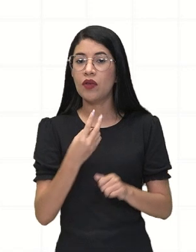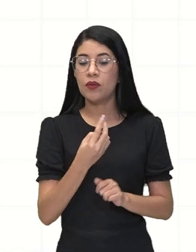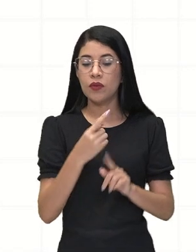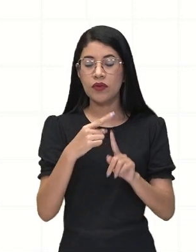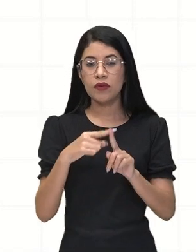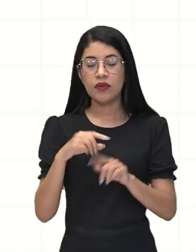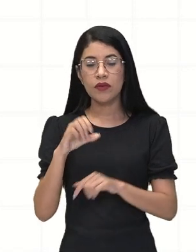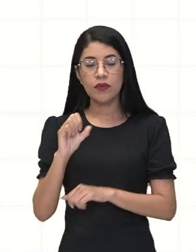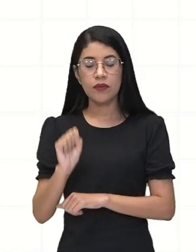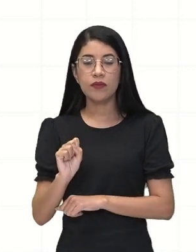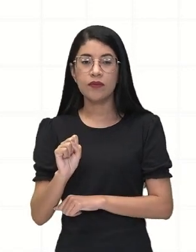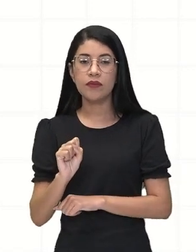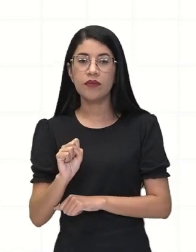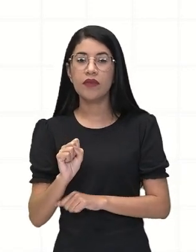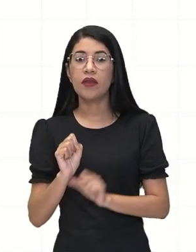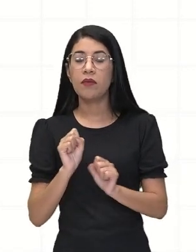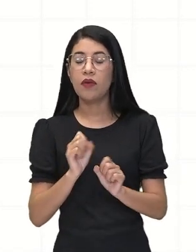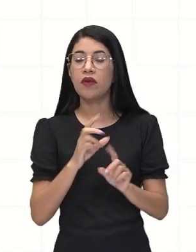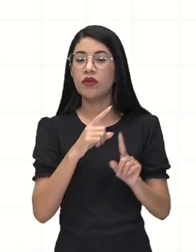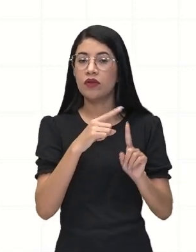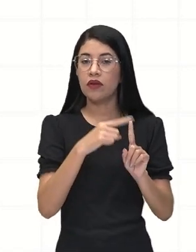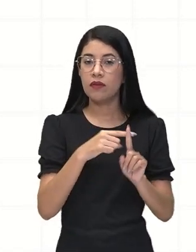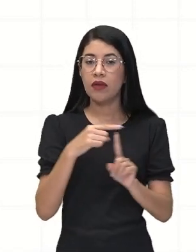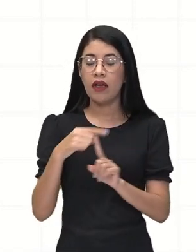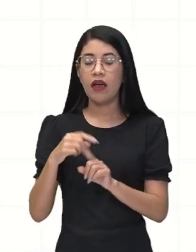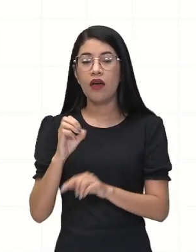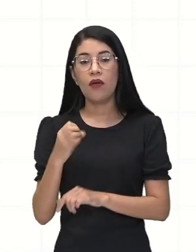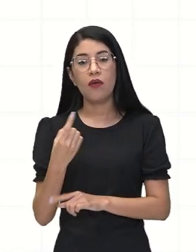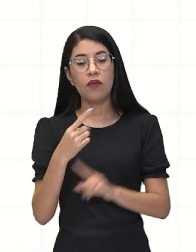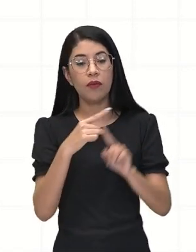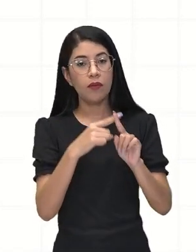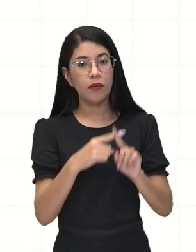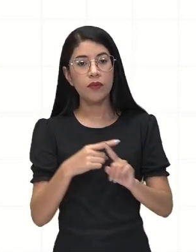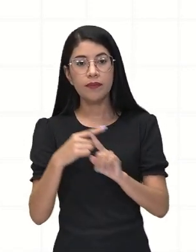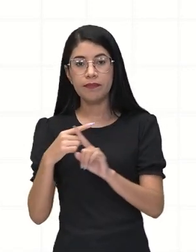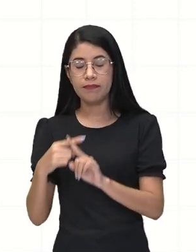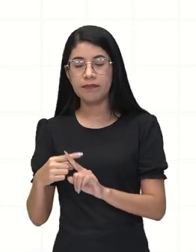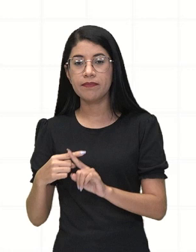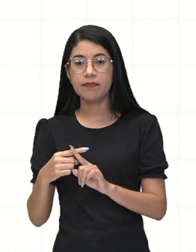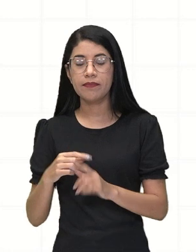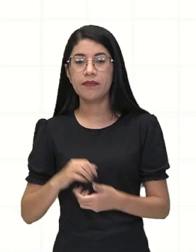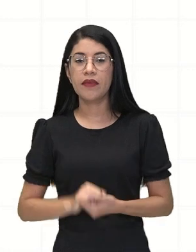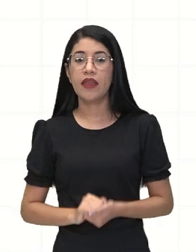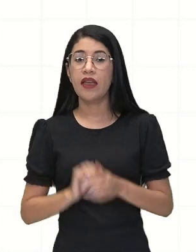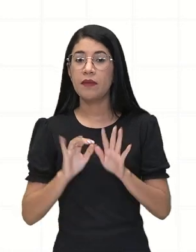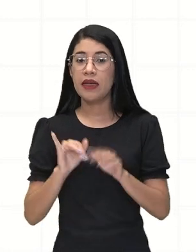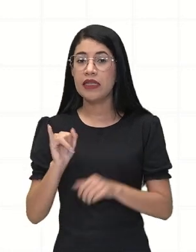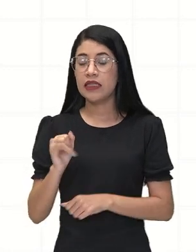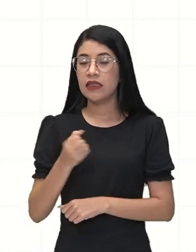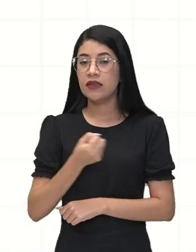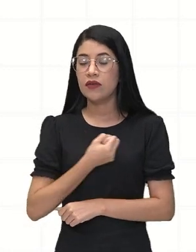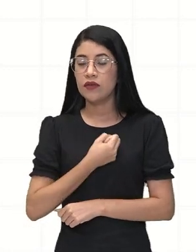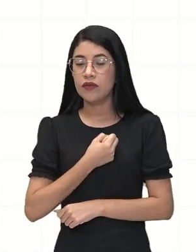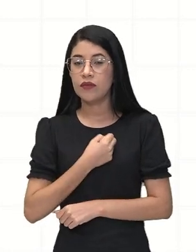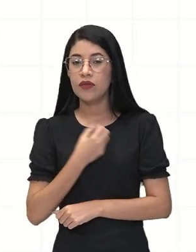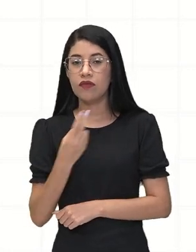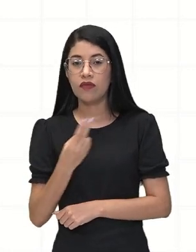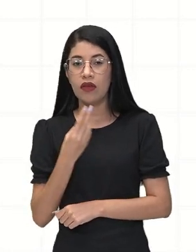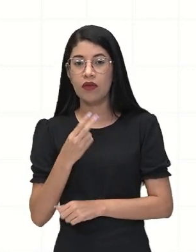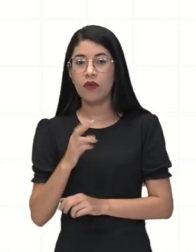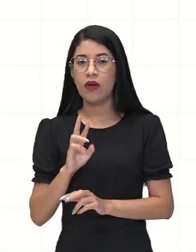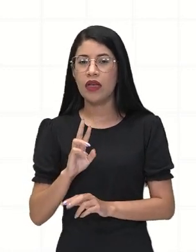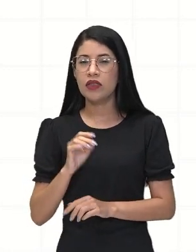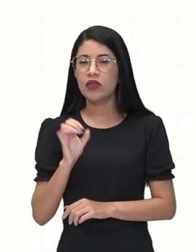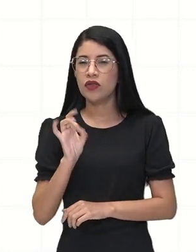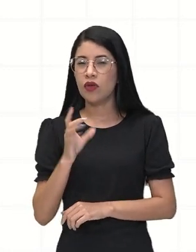dois termos ou o produto de dois termos. Só que isso, quando eu tenho valores numéricos, não é tão interessante.